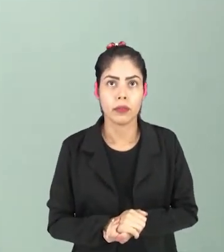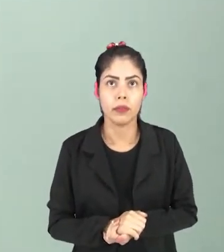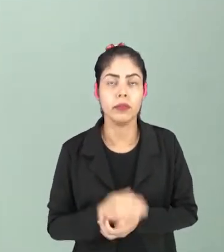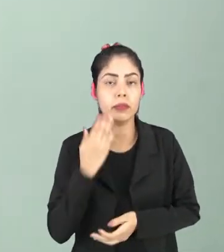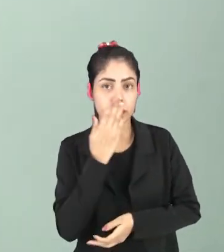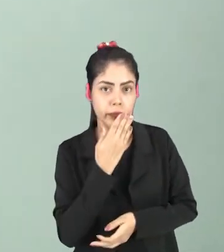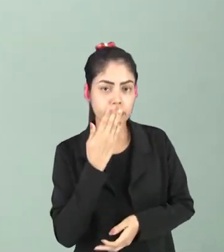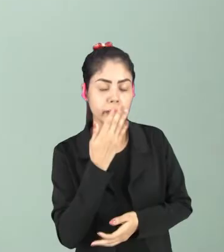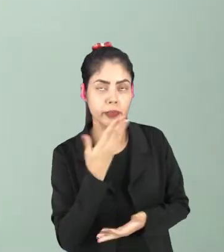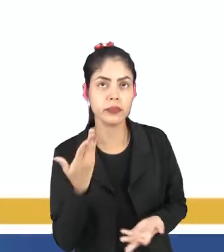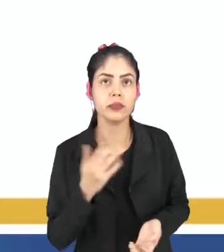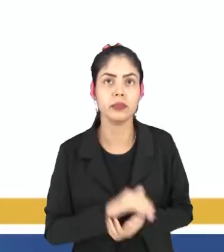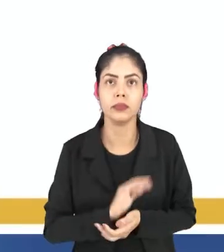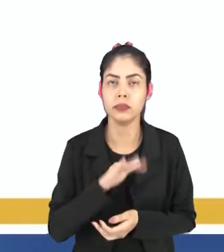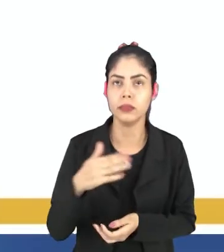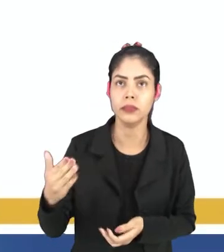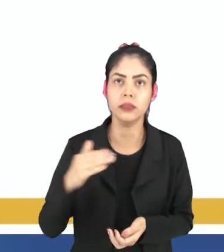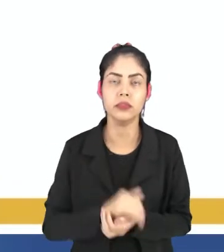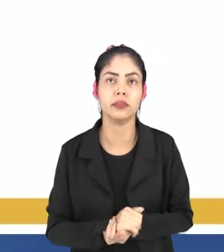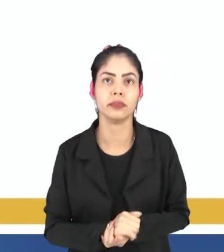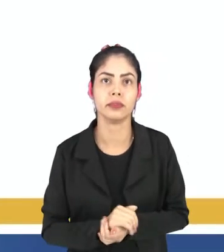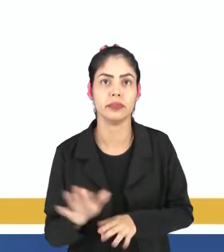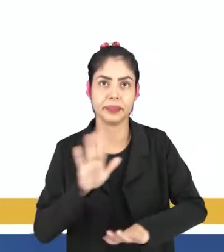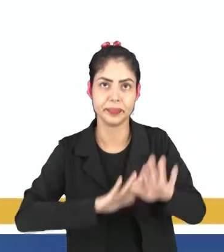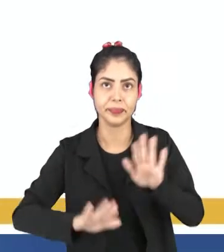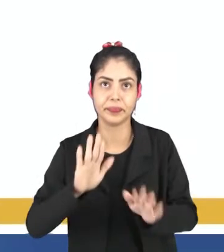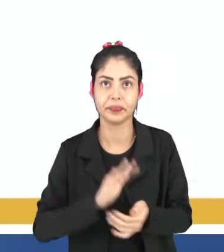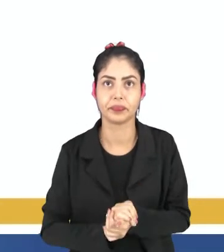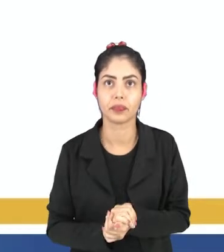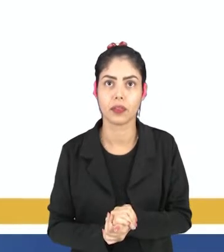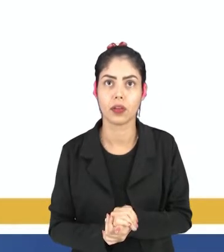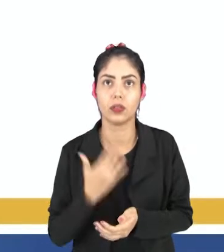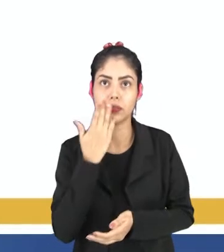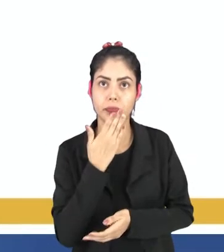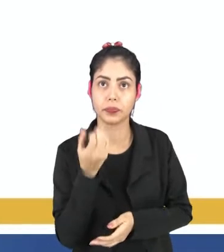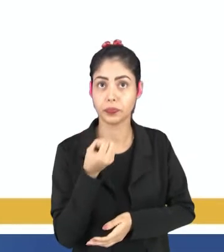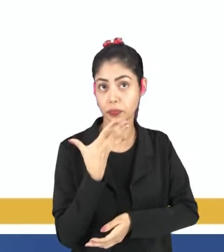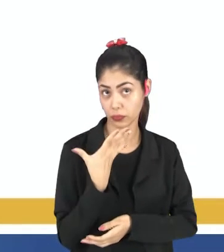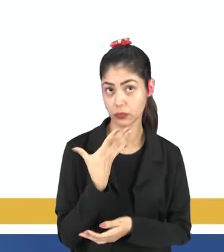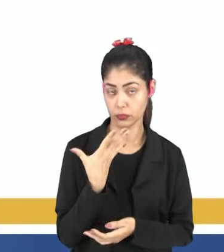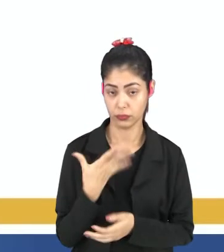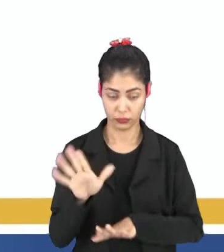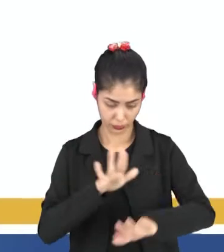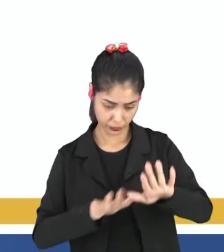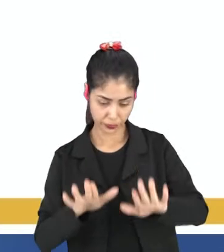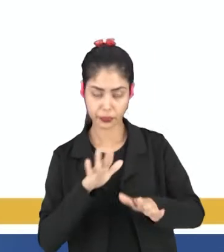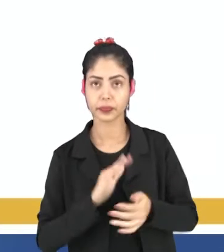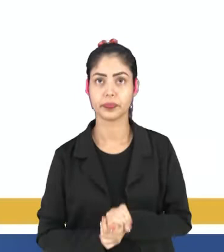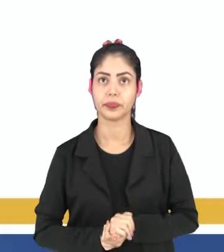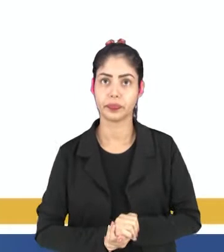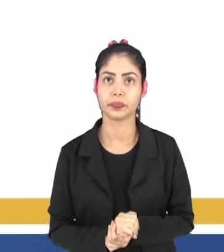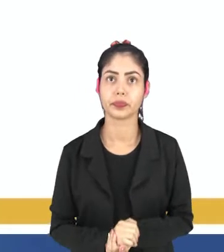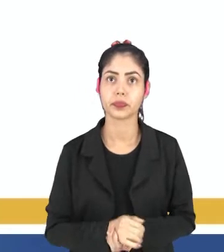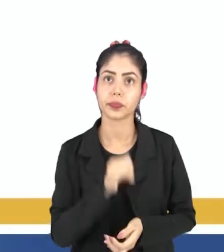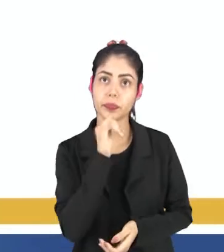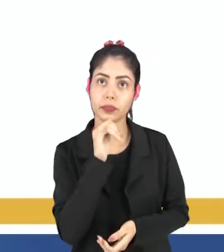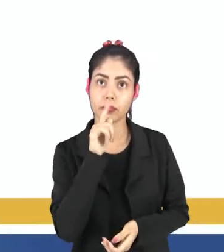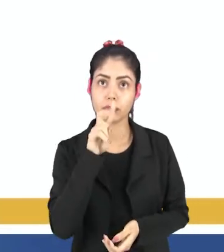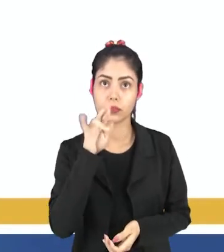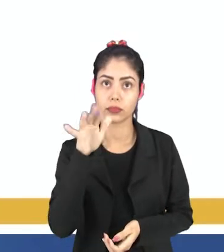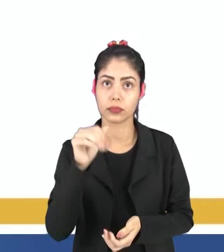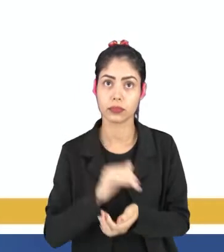pelo açúcar. Quando aliado a um tratamento térmico, o açúcar é um bom agente de conservação, né? Nós temos como